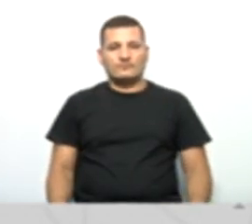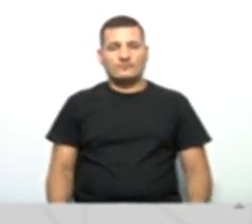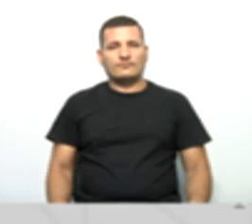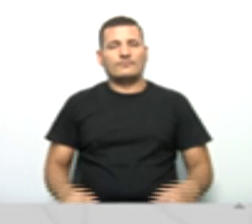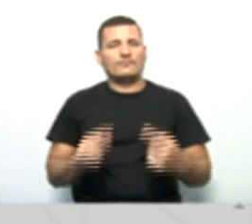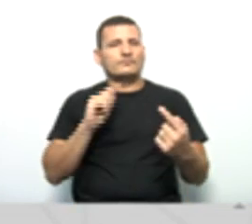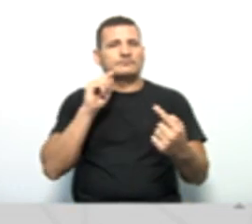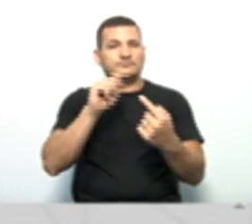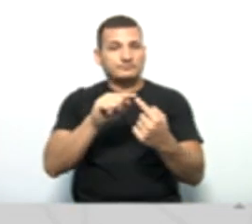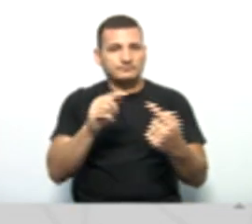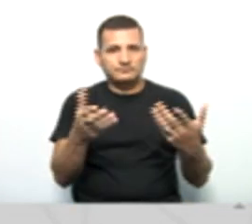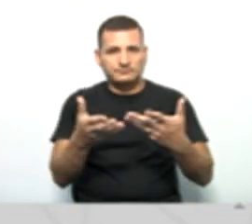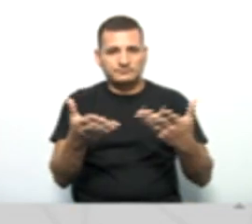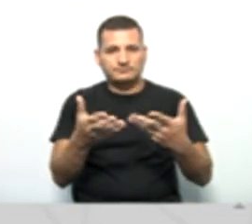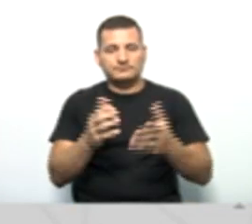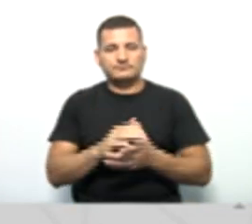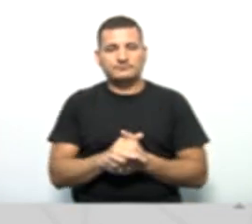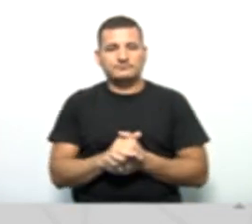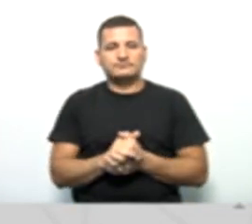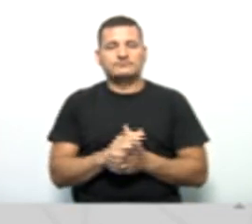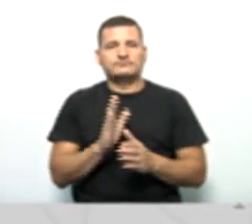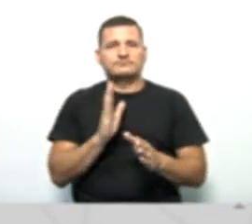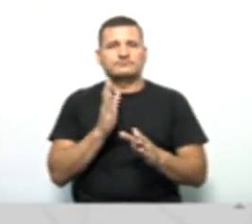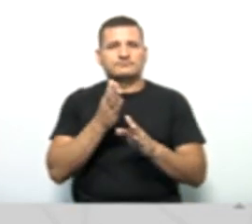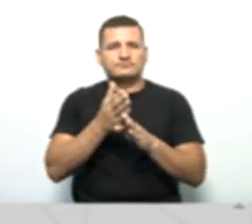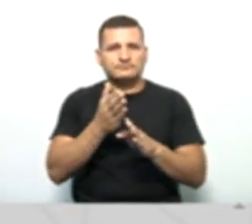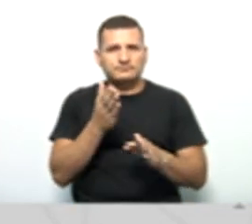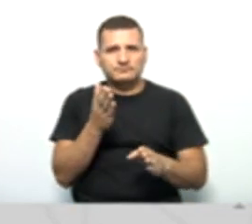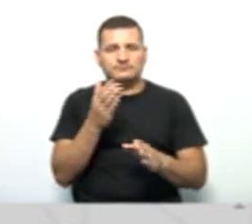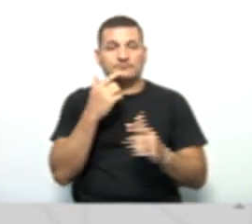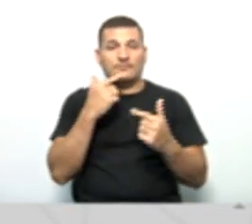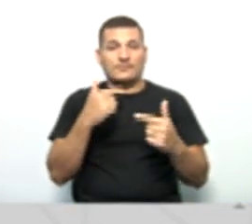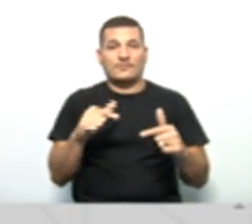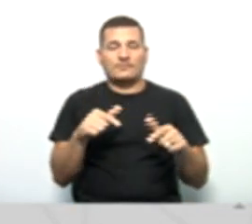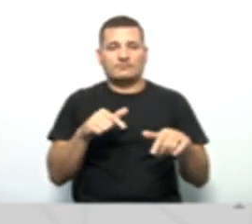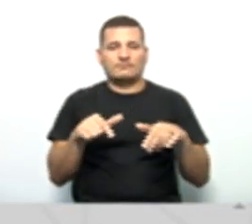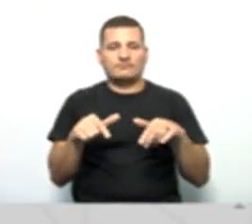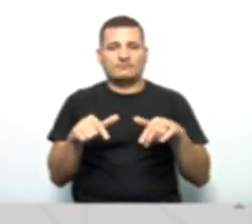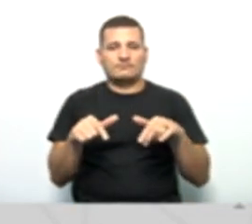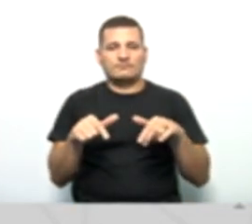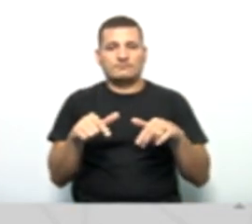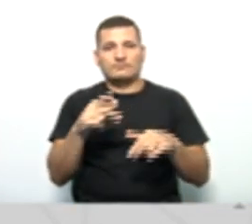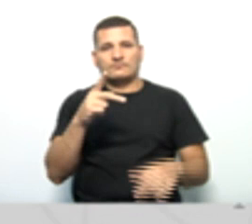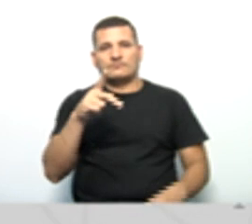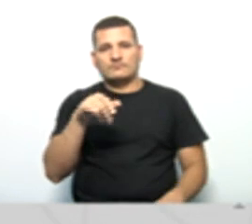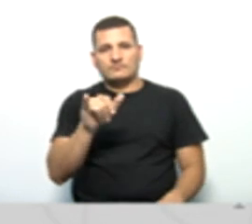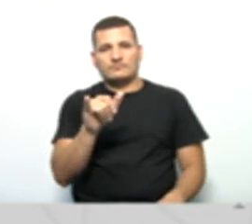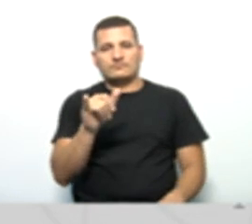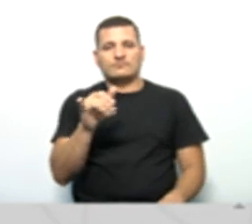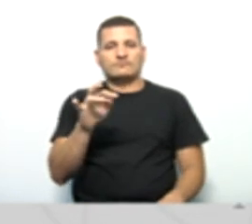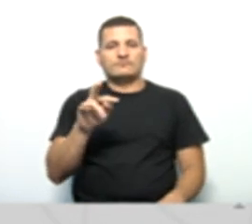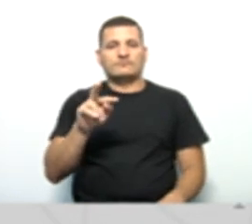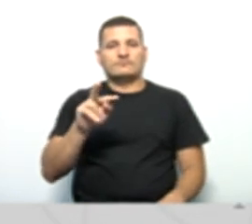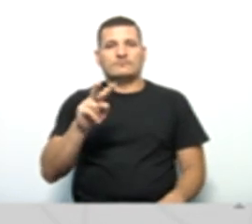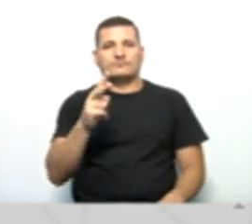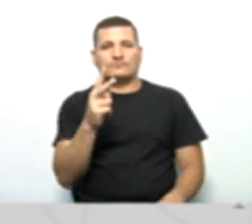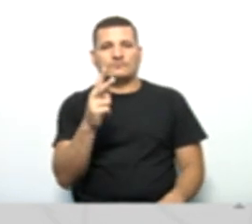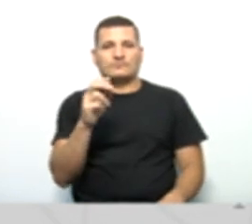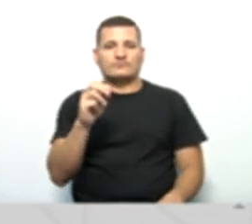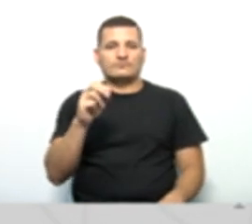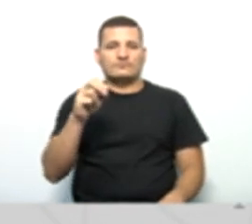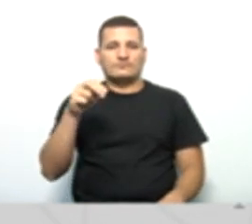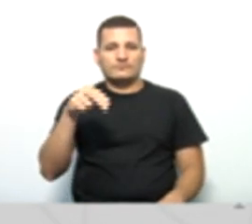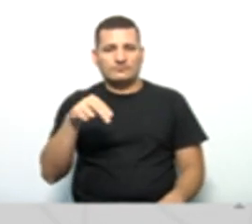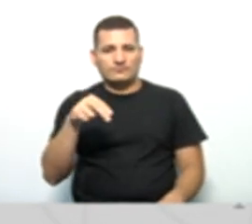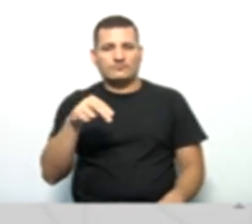Nosso objetivo: identificar a linguagem de programação, a linguagem Python, as características de estrutura de